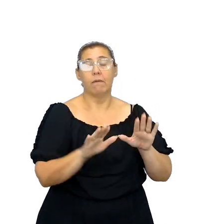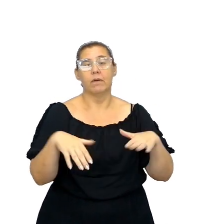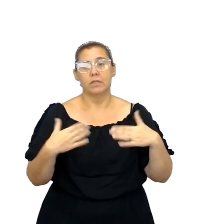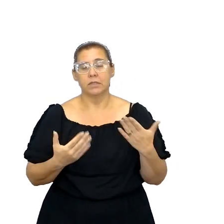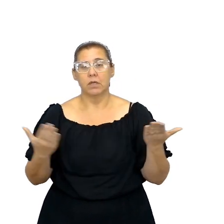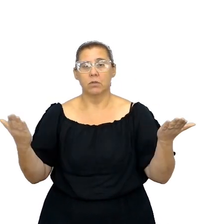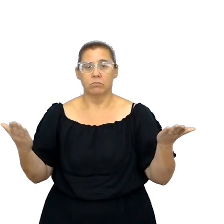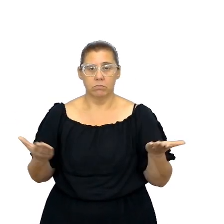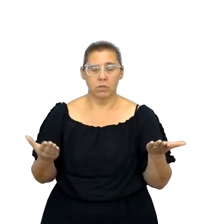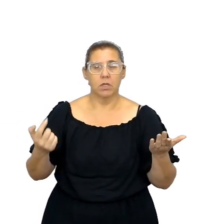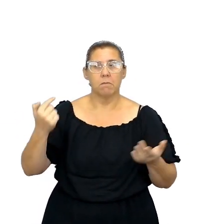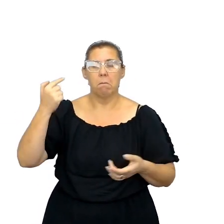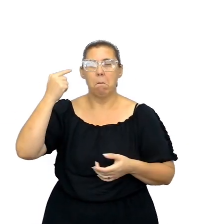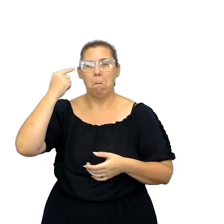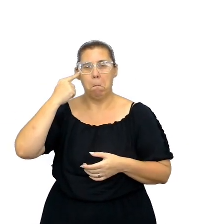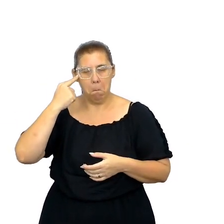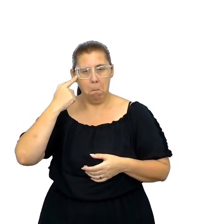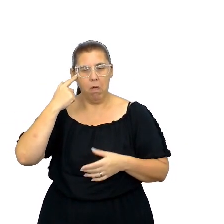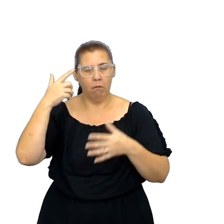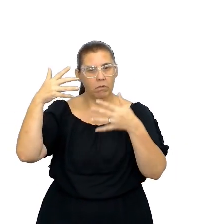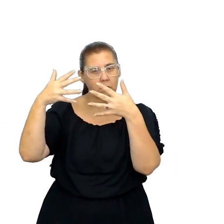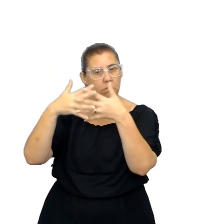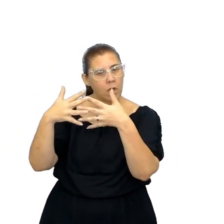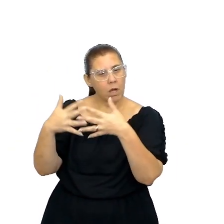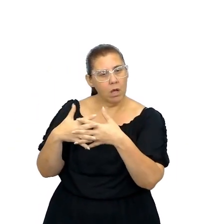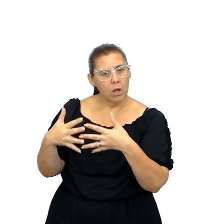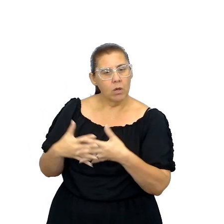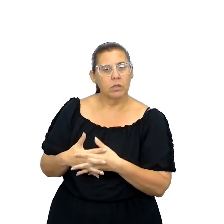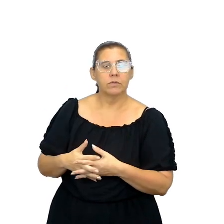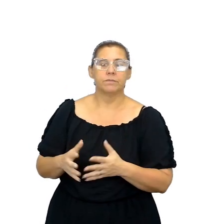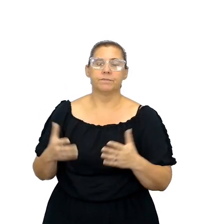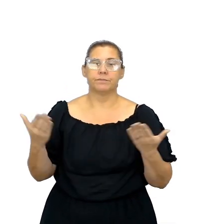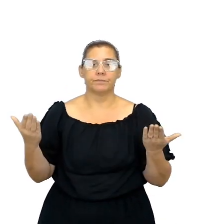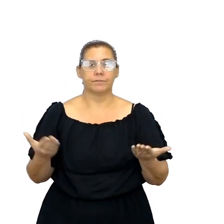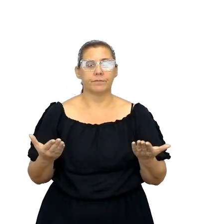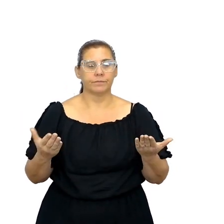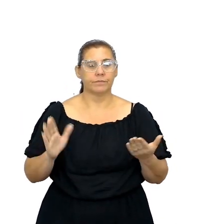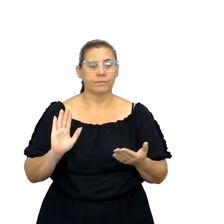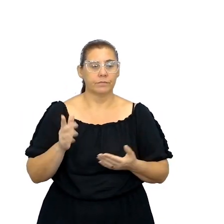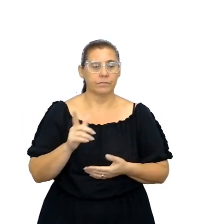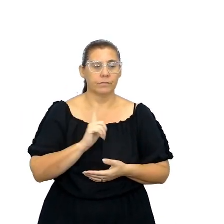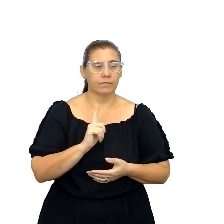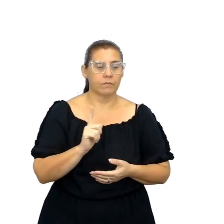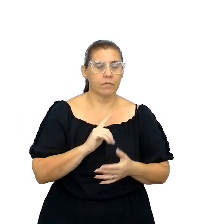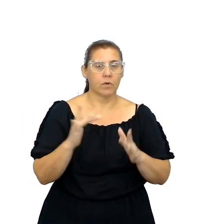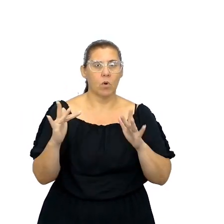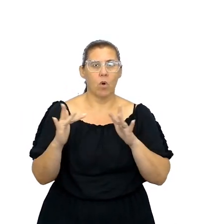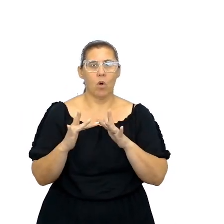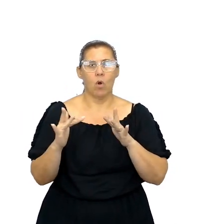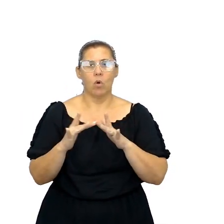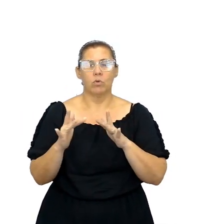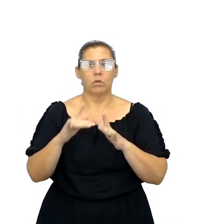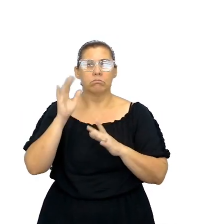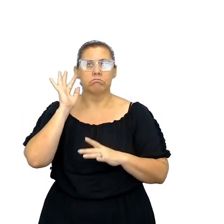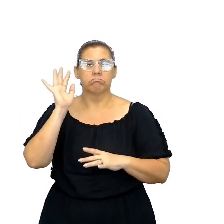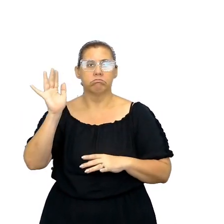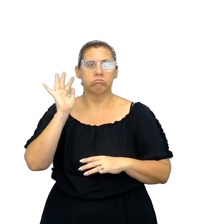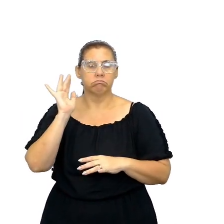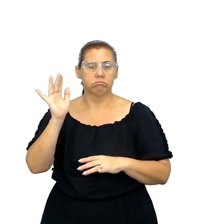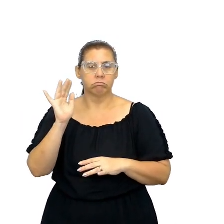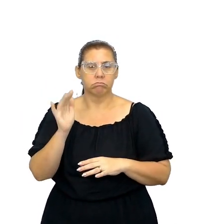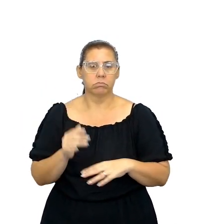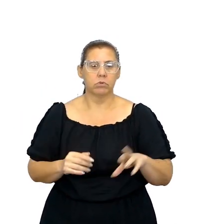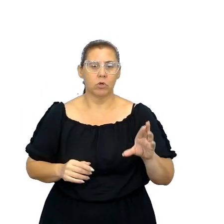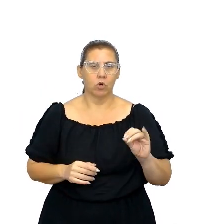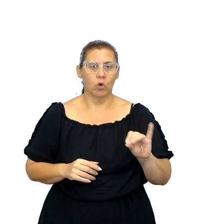estamos aqui pensando nessa complexidade, nós aqui estabelecemos um contato com a teoria de Rojo